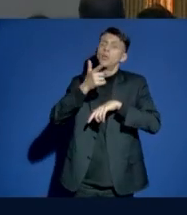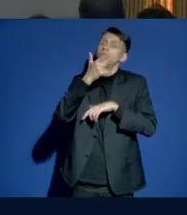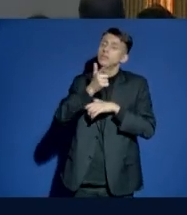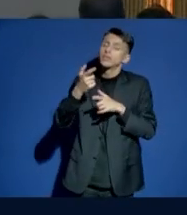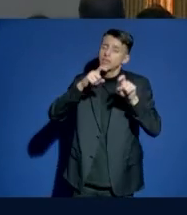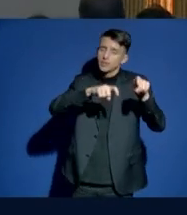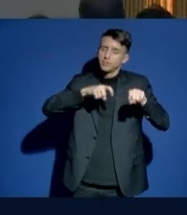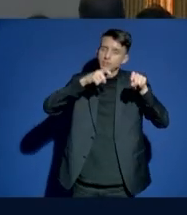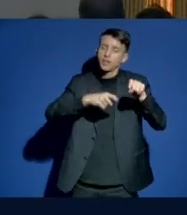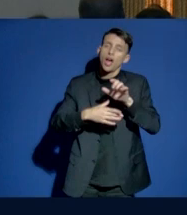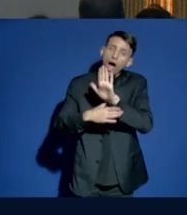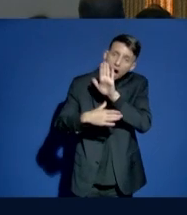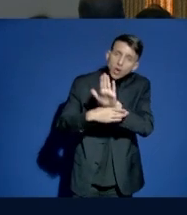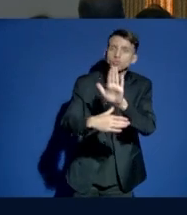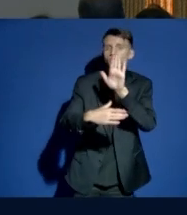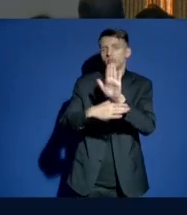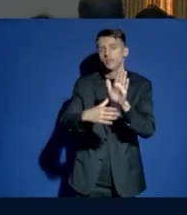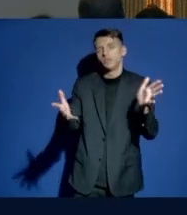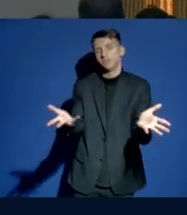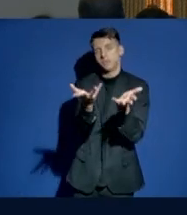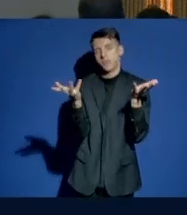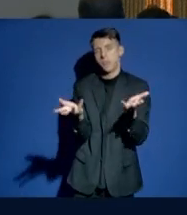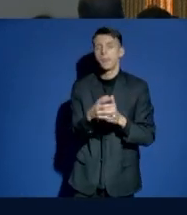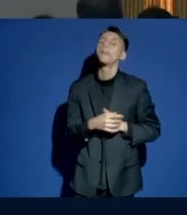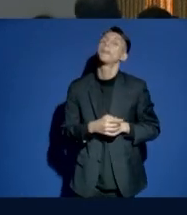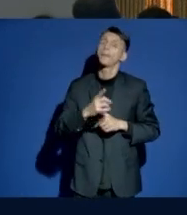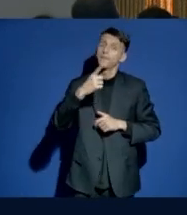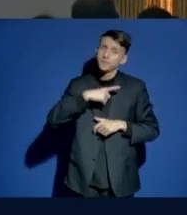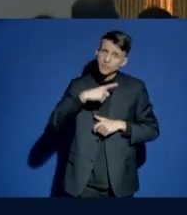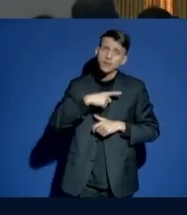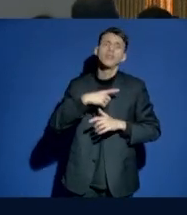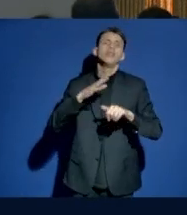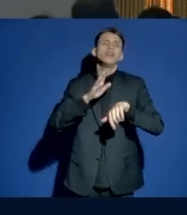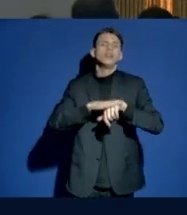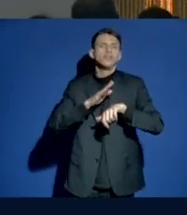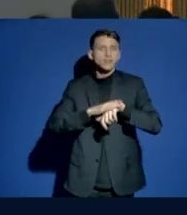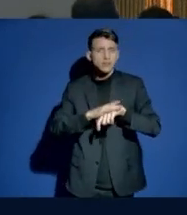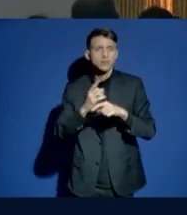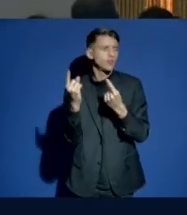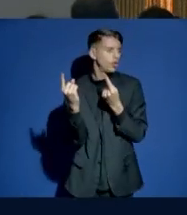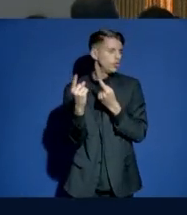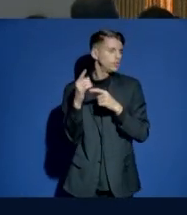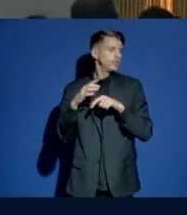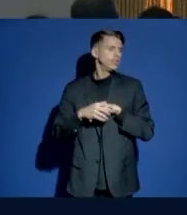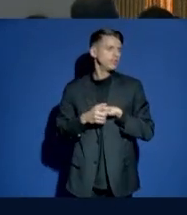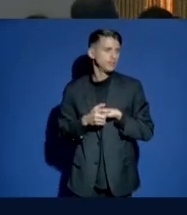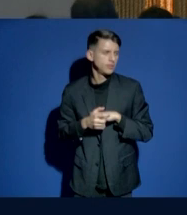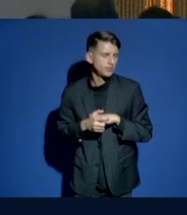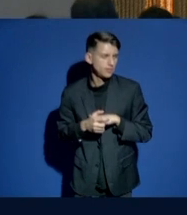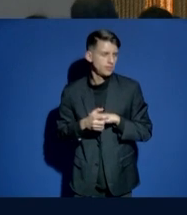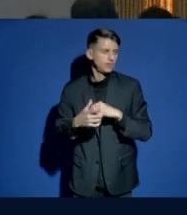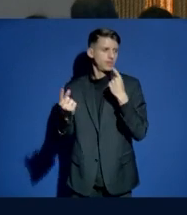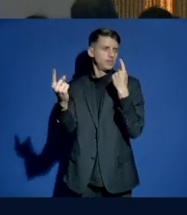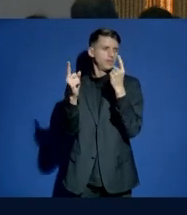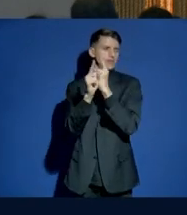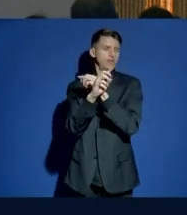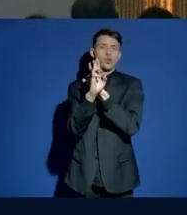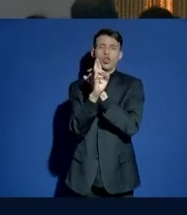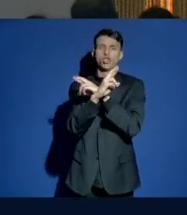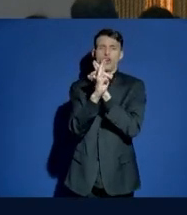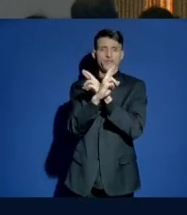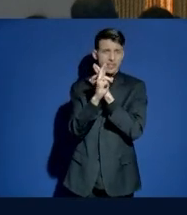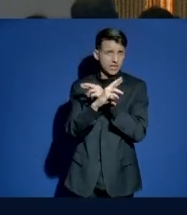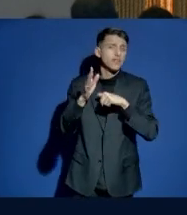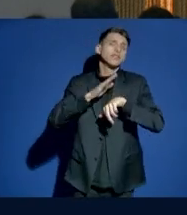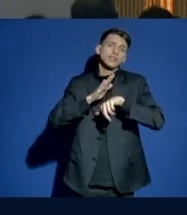agronegócio No que diz respeito à Rodovia nós temos muito que fazer Olha nós temos muitas concessões rodoviários Mas qual é o nosso foco naquilo que